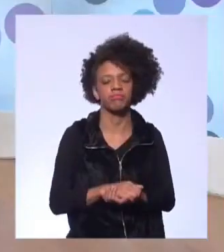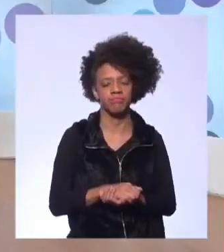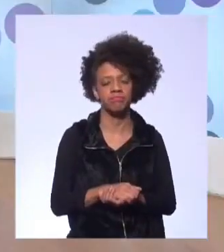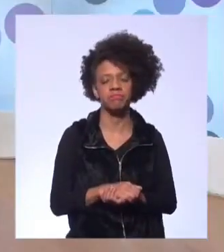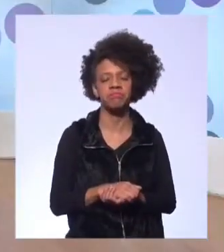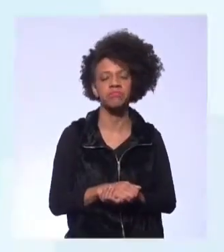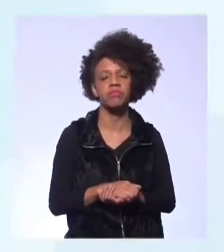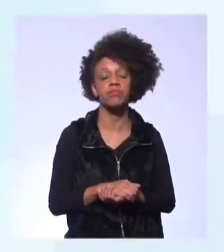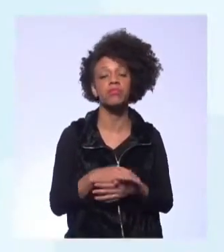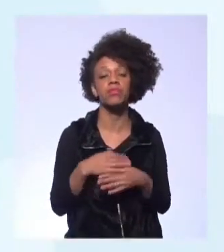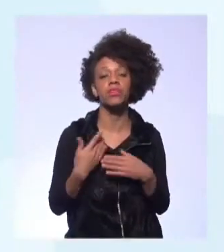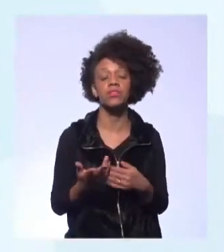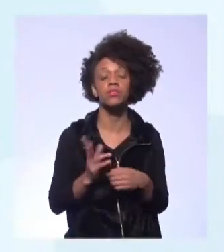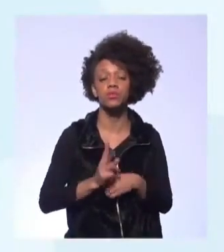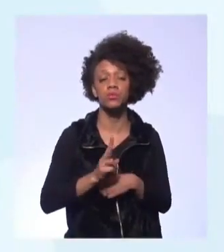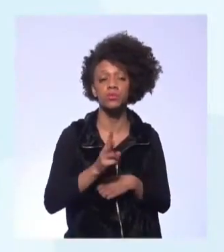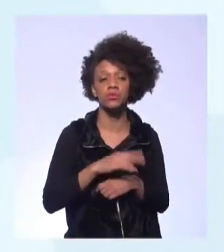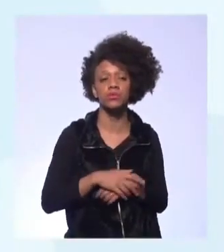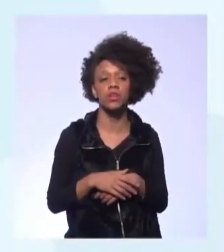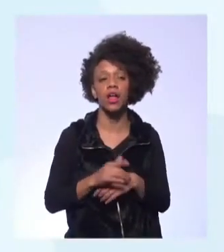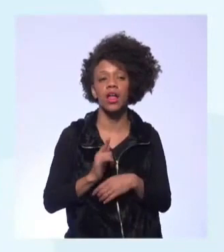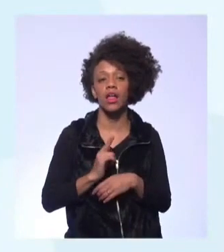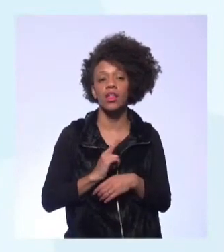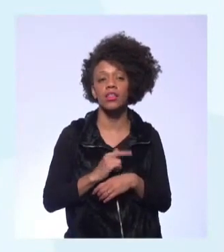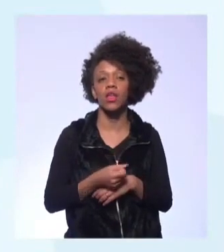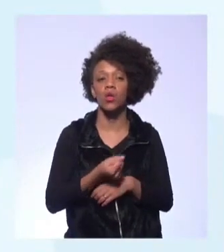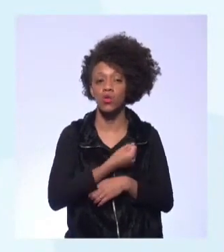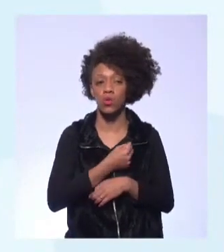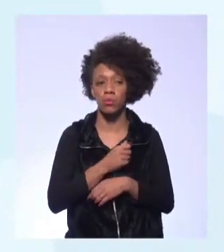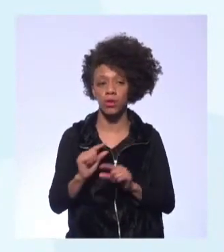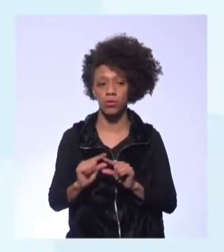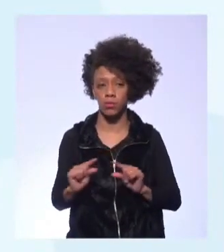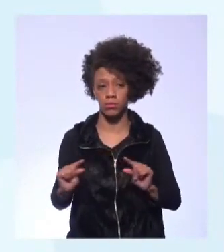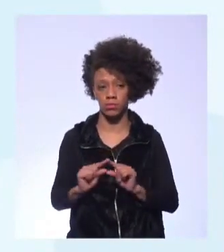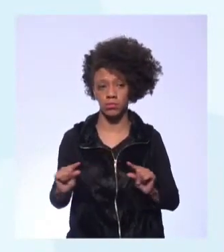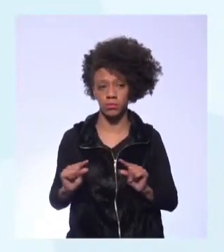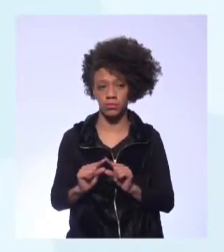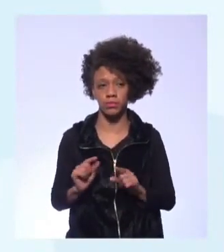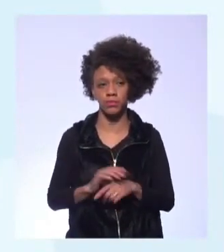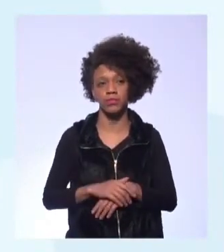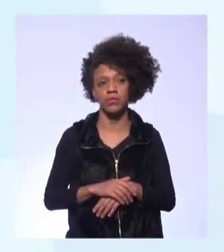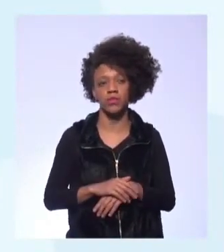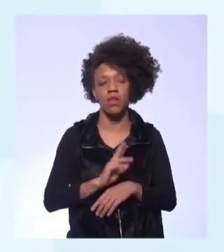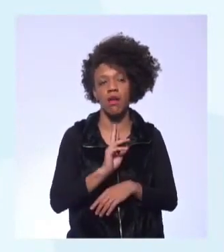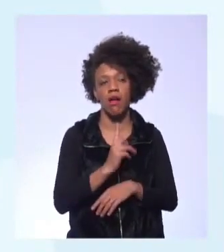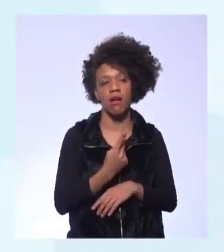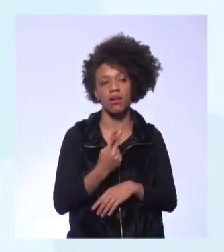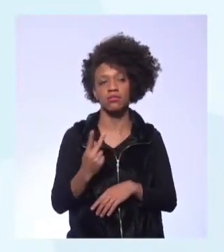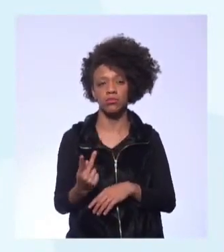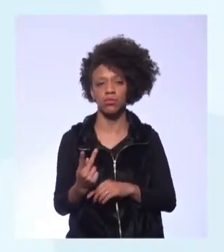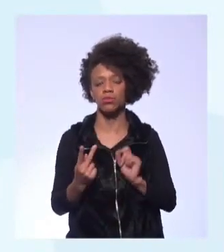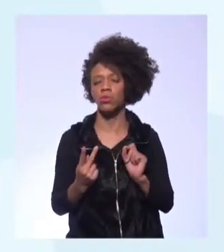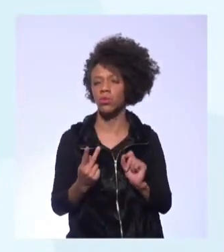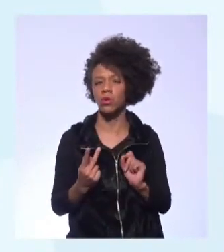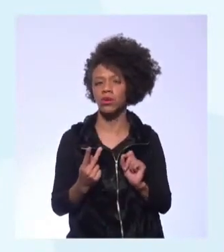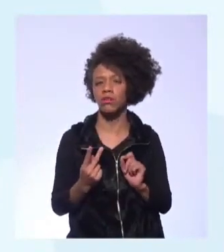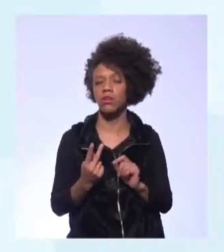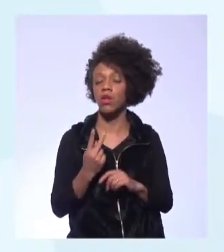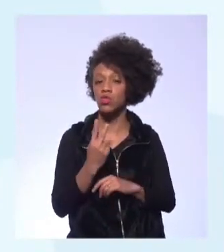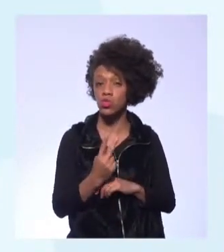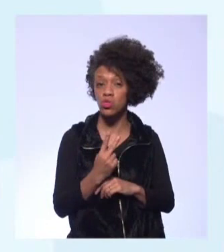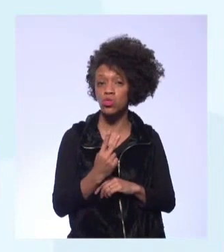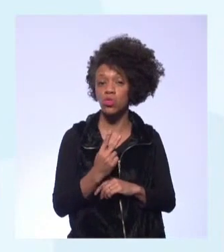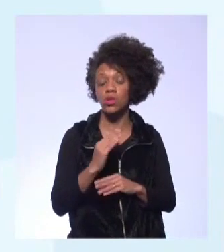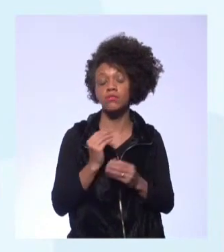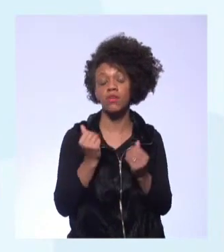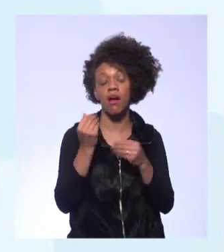mesmo. Aí, continuando, aí eu tenho o número que está embaixo, né, H2. Nós já vimos olha, o que é esse 2, que são 2 átomos que